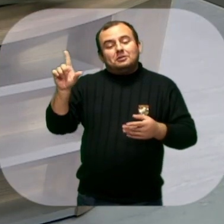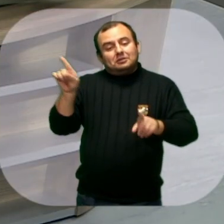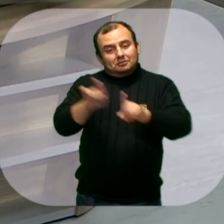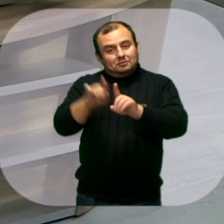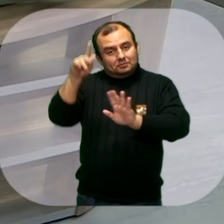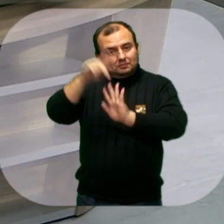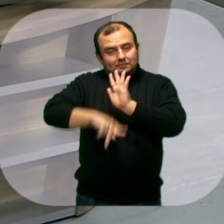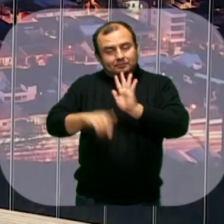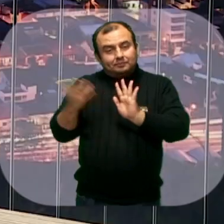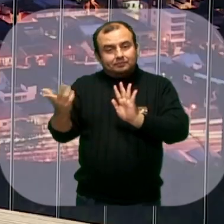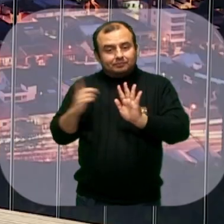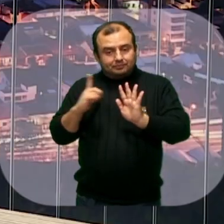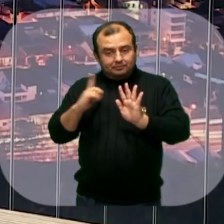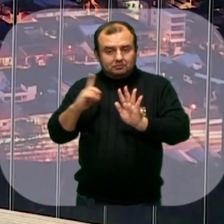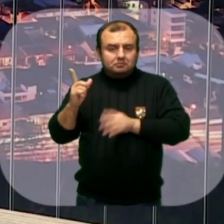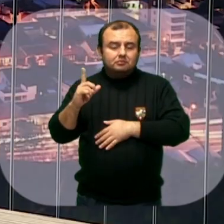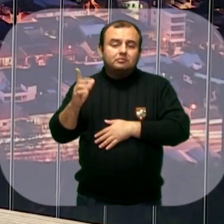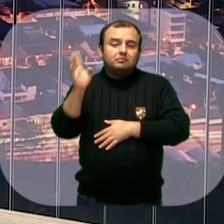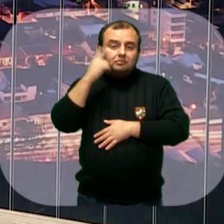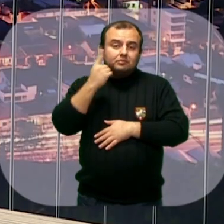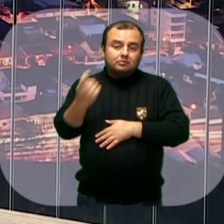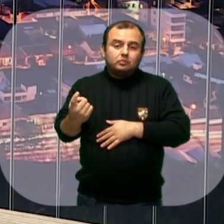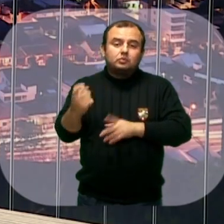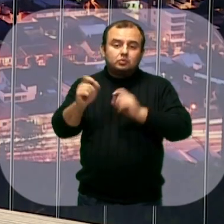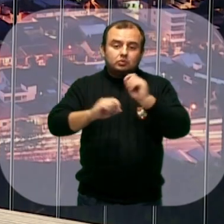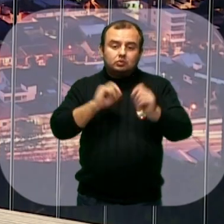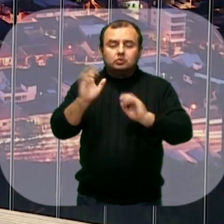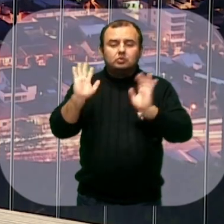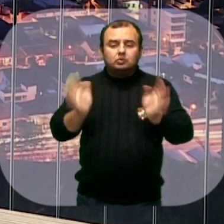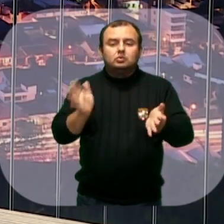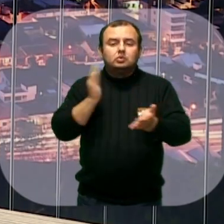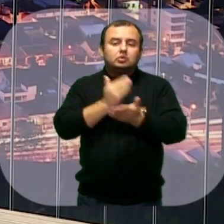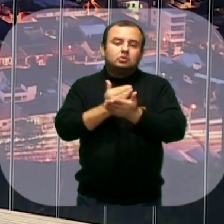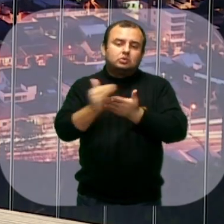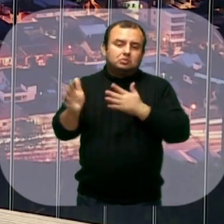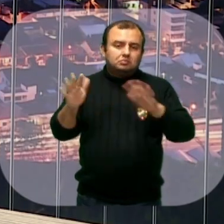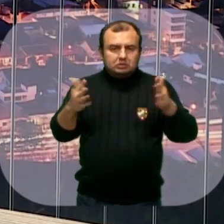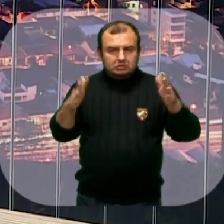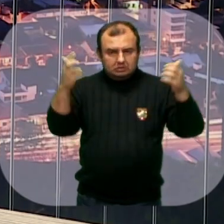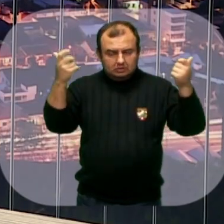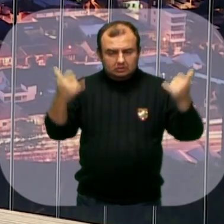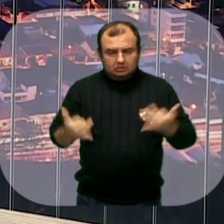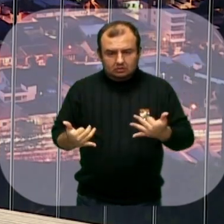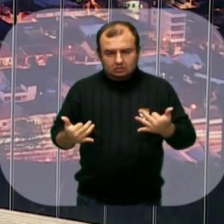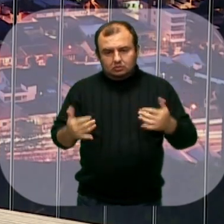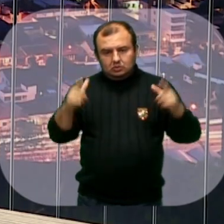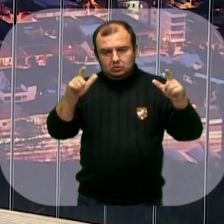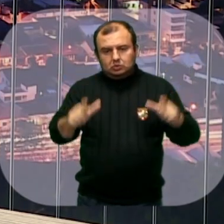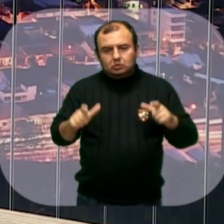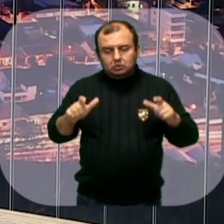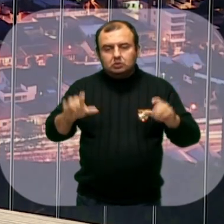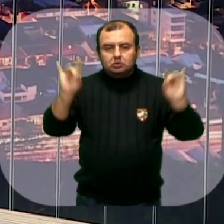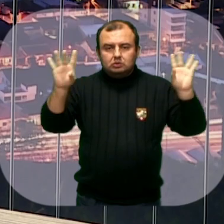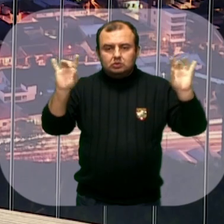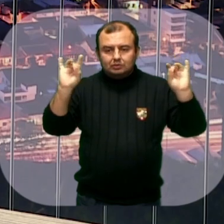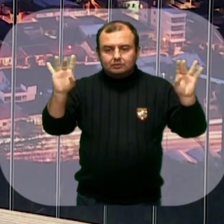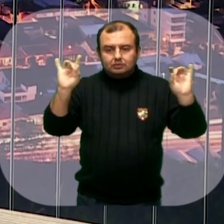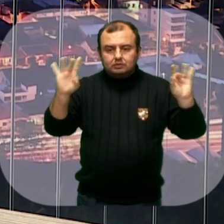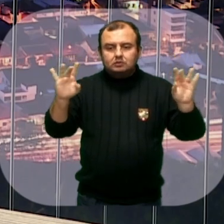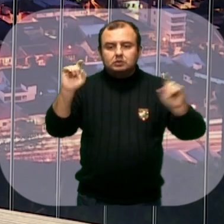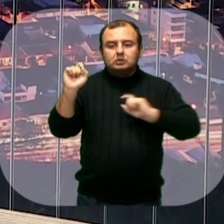que vocês tiveram lá, que eu achei bem interessante, que a gente até começou mais ou menos a falar, foram esses espaços